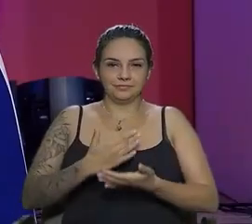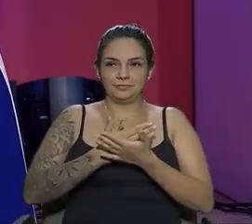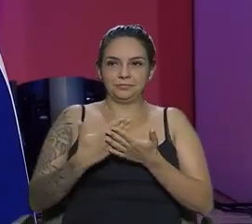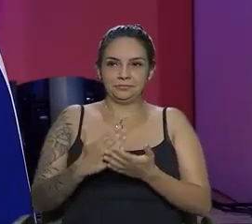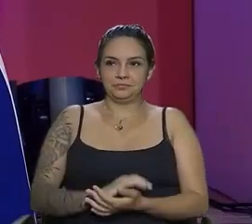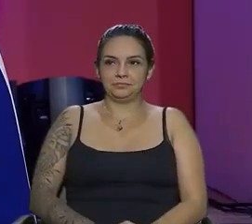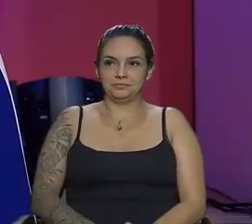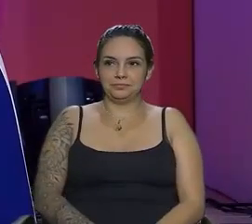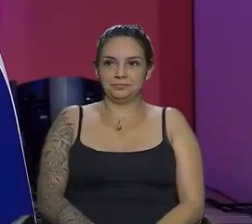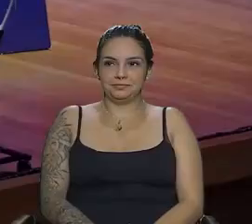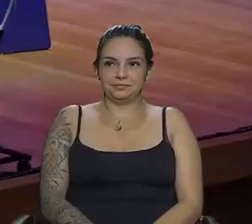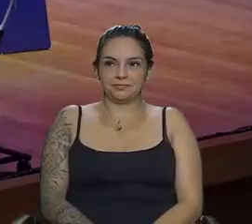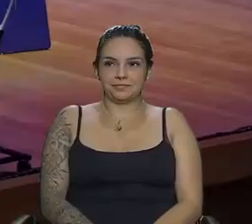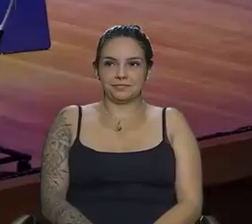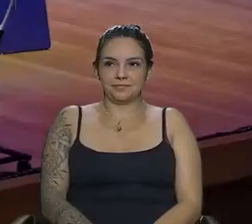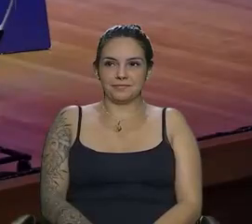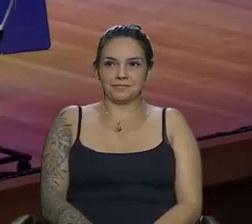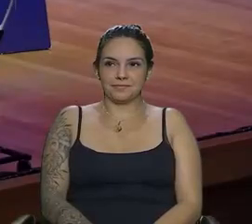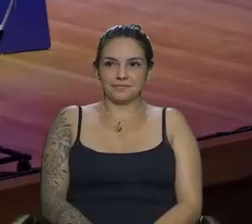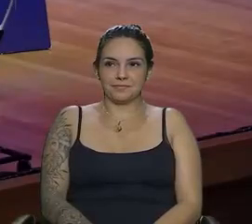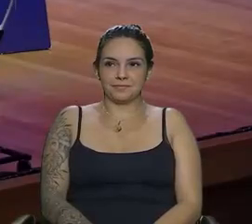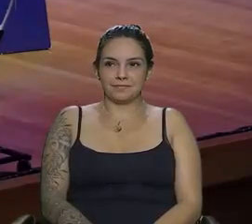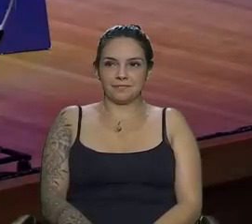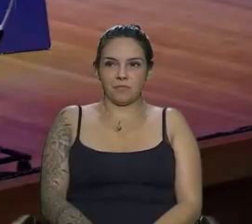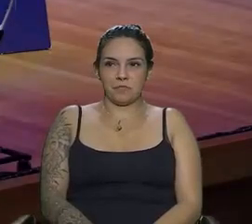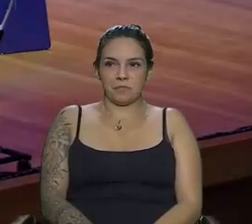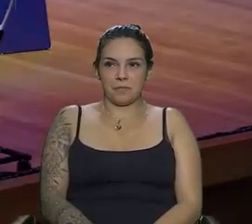começar. Maravilha, meu bem, obrigada.